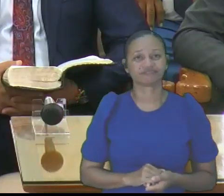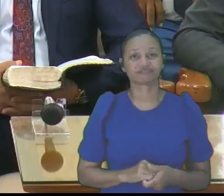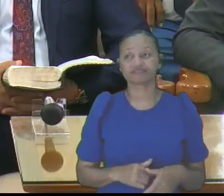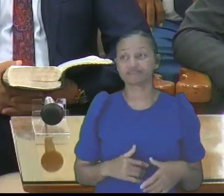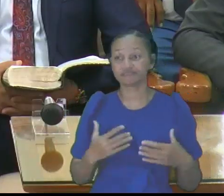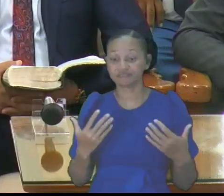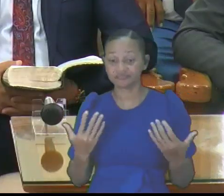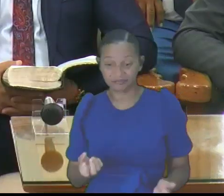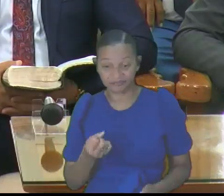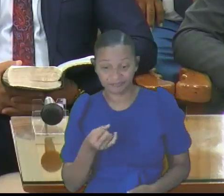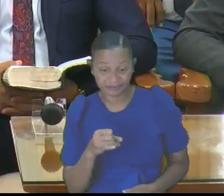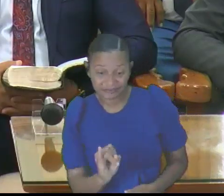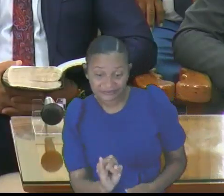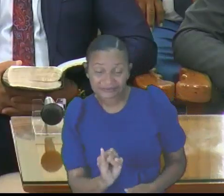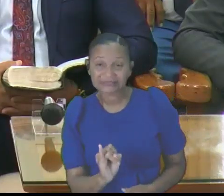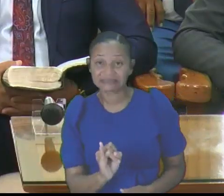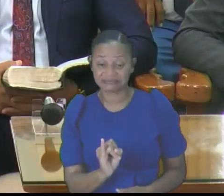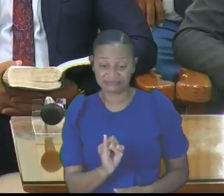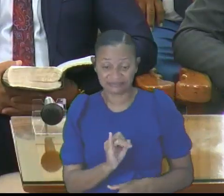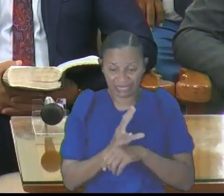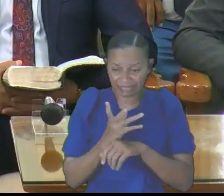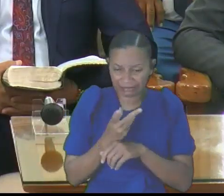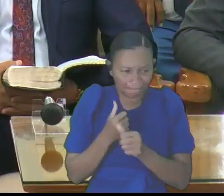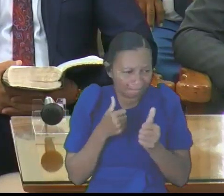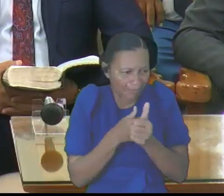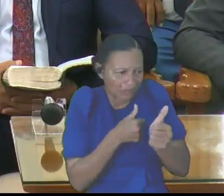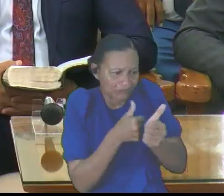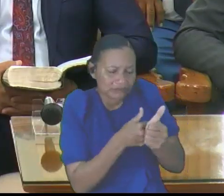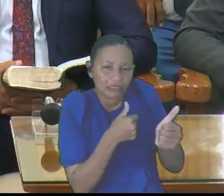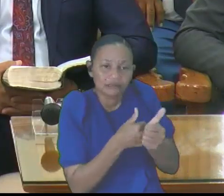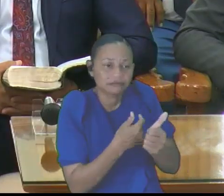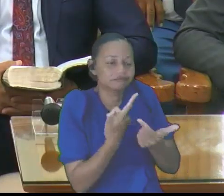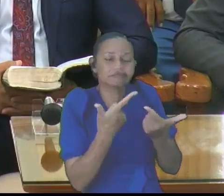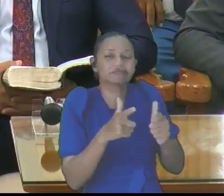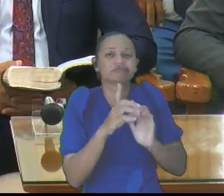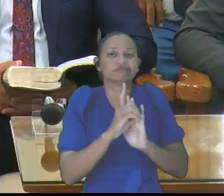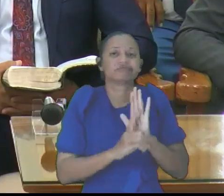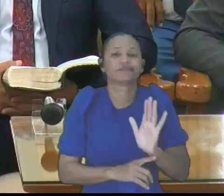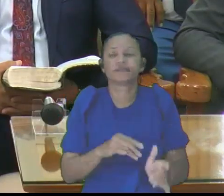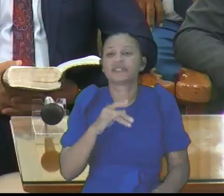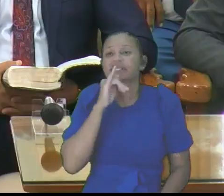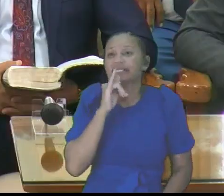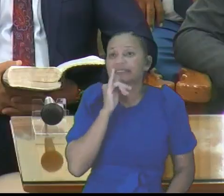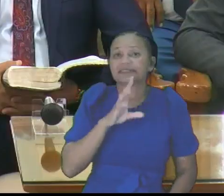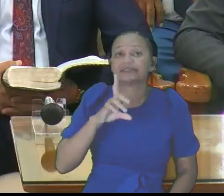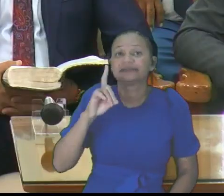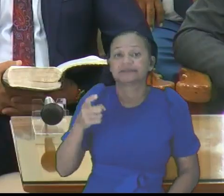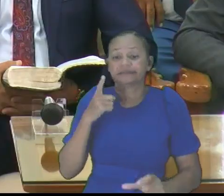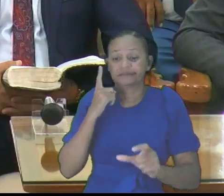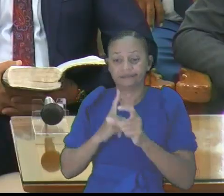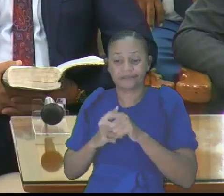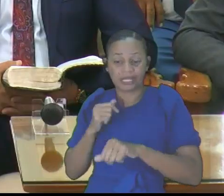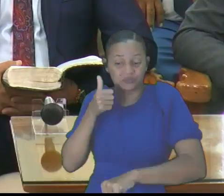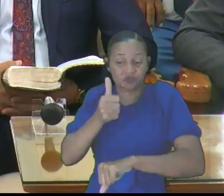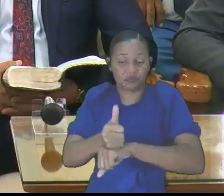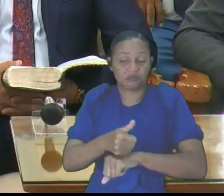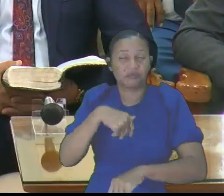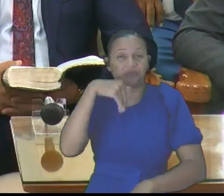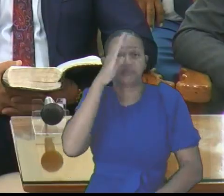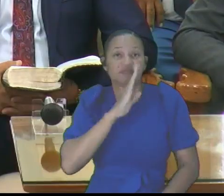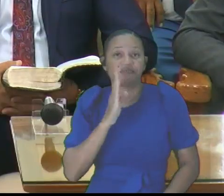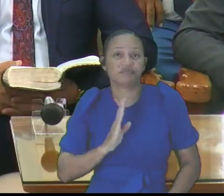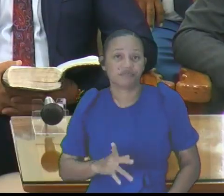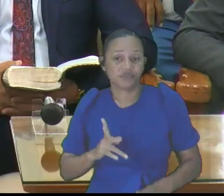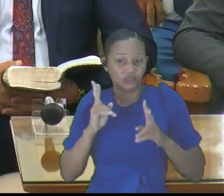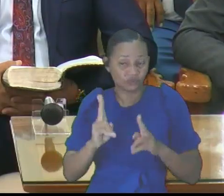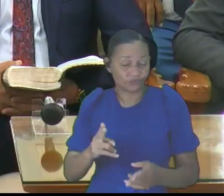Então, se a igreja está perseguida e não tem direito, a gente vai para onde? Se por um dia, por exemplo, os comunistas assumirem o Brasil e fizerem